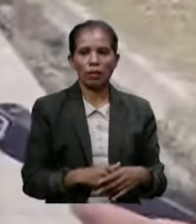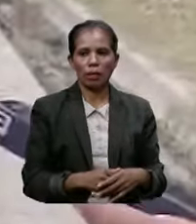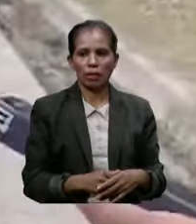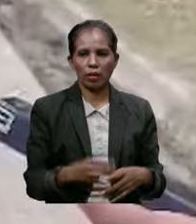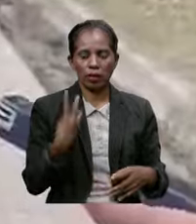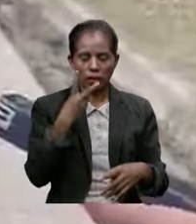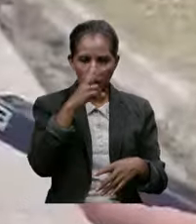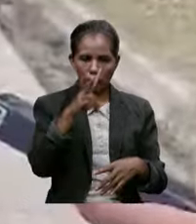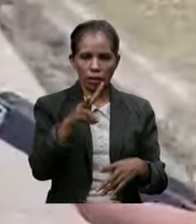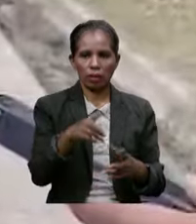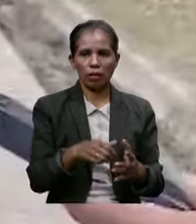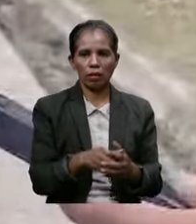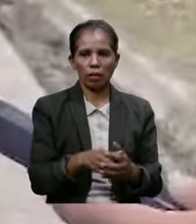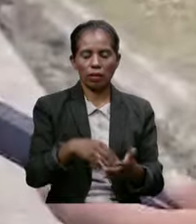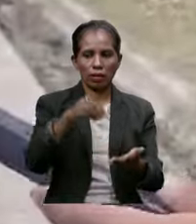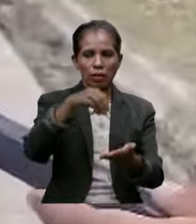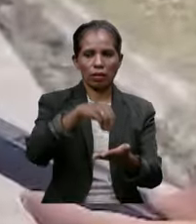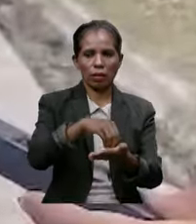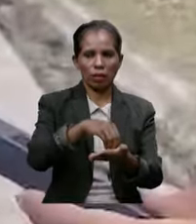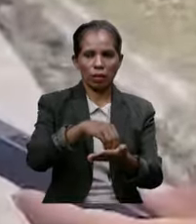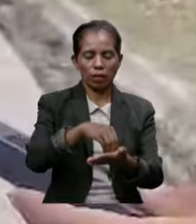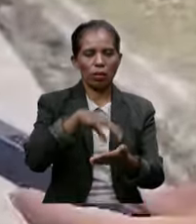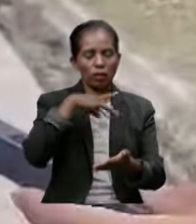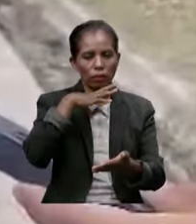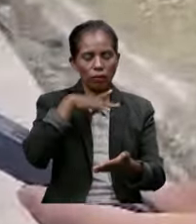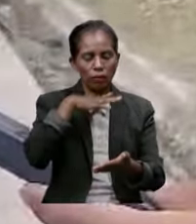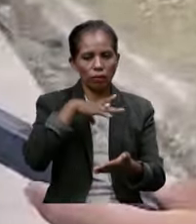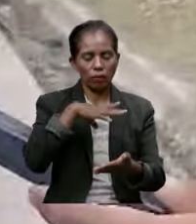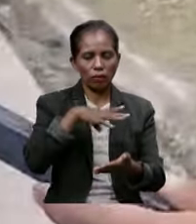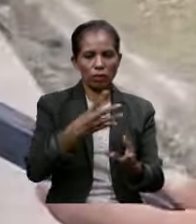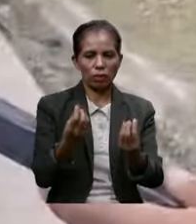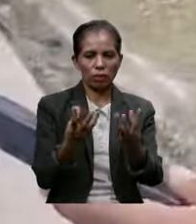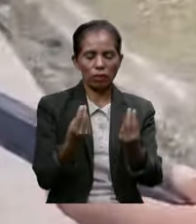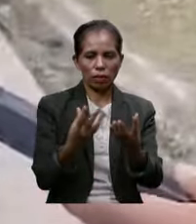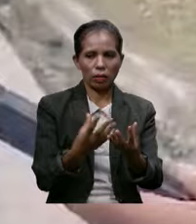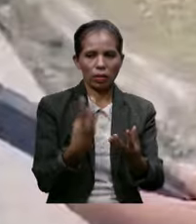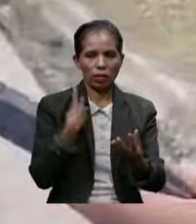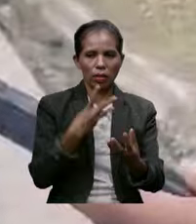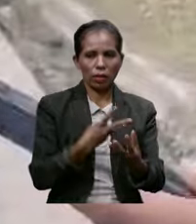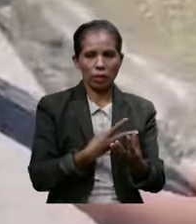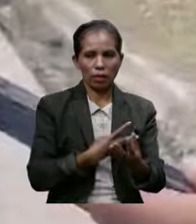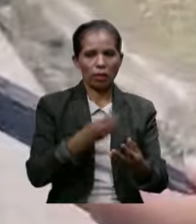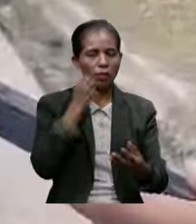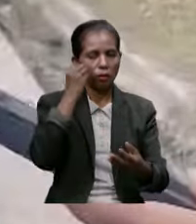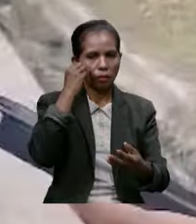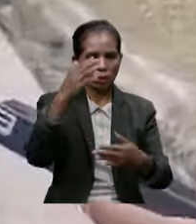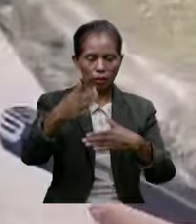ita cria tau, todo bem lorong que zera hamsira né bem aquela vez que né,